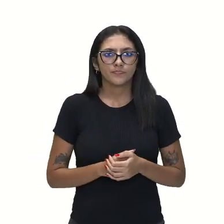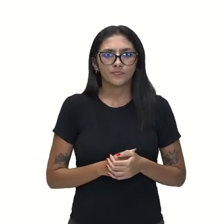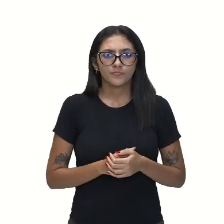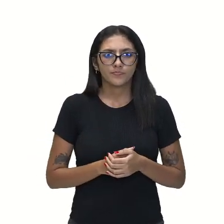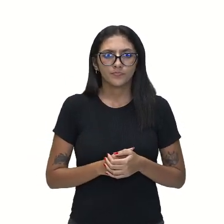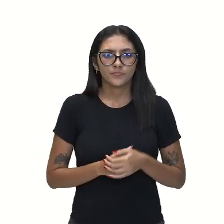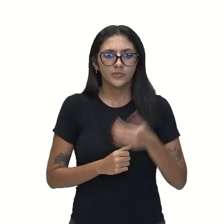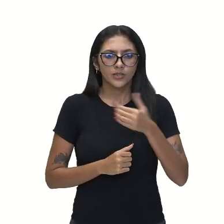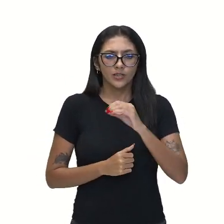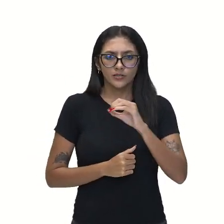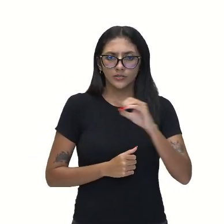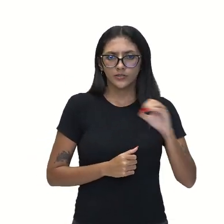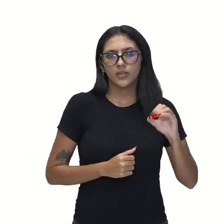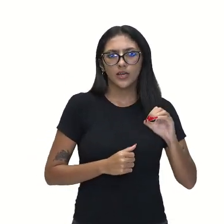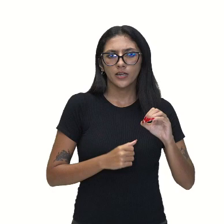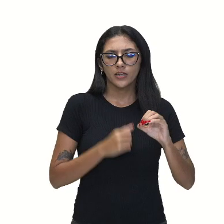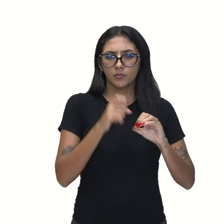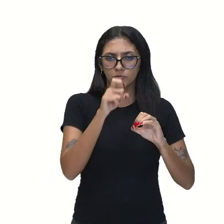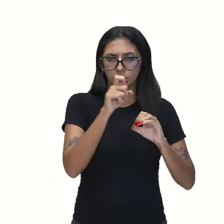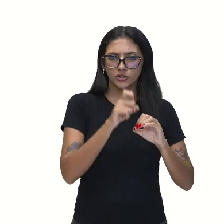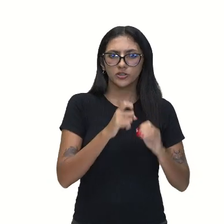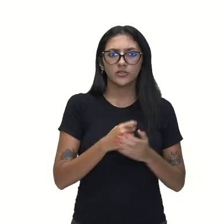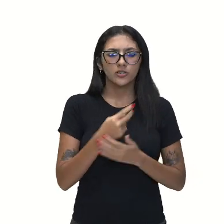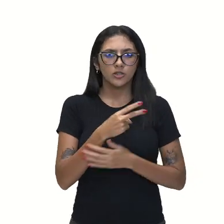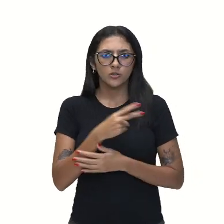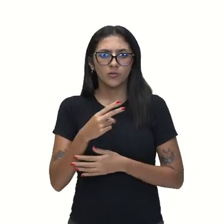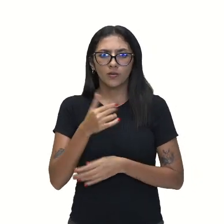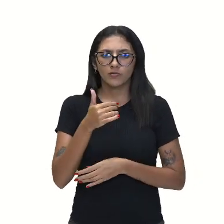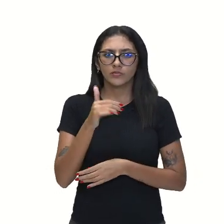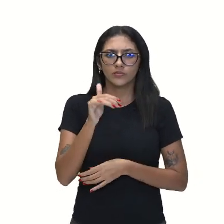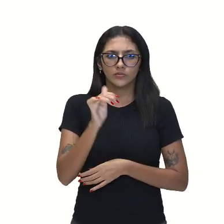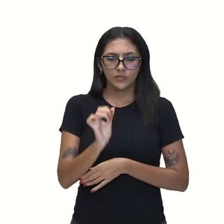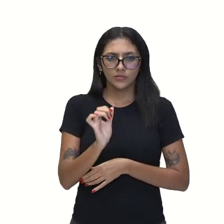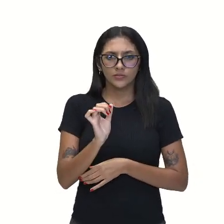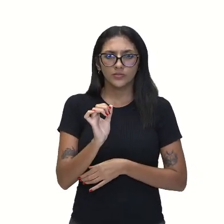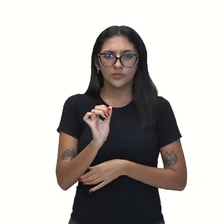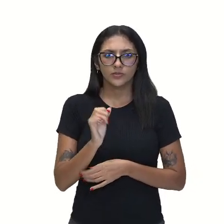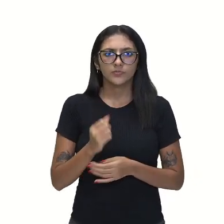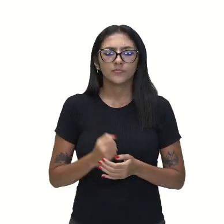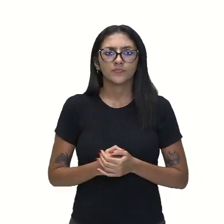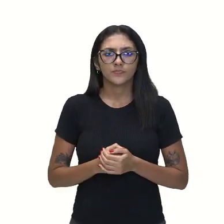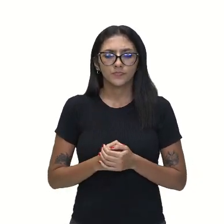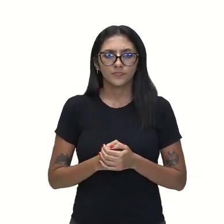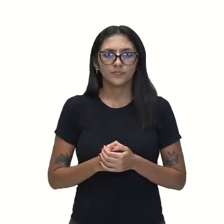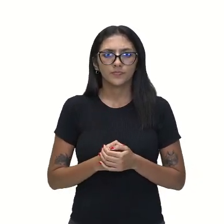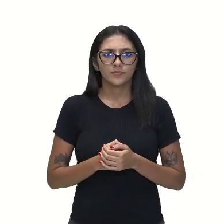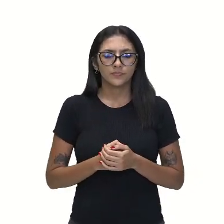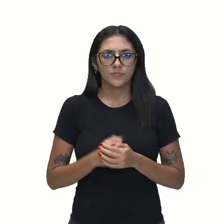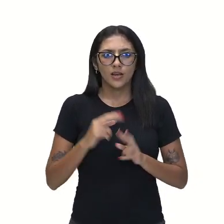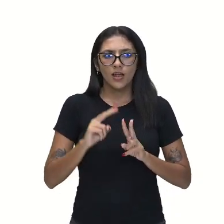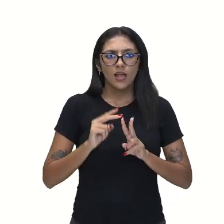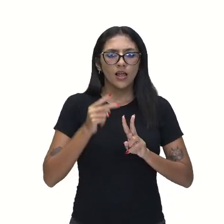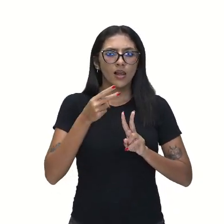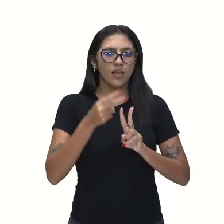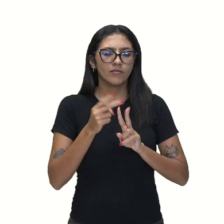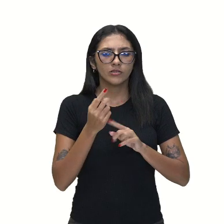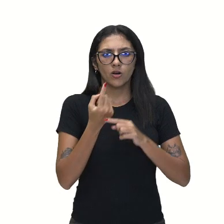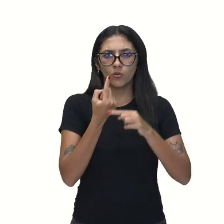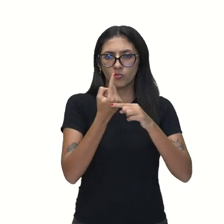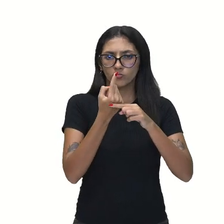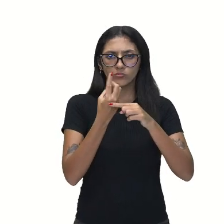100 elevado a x igual a 10 elevado a 1 sobre